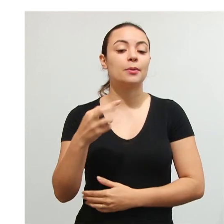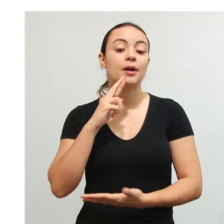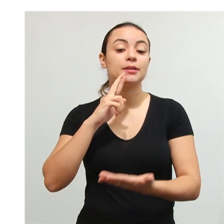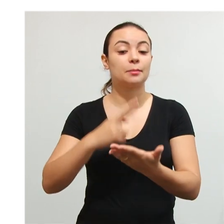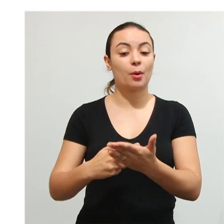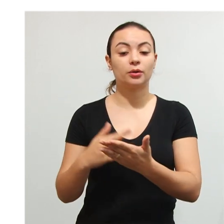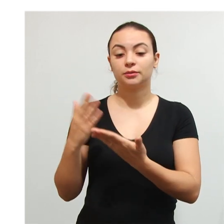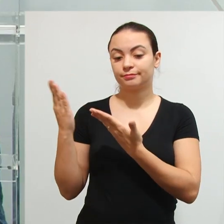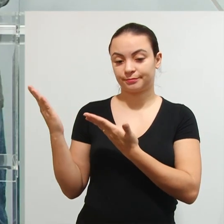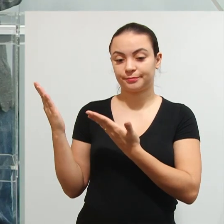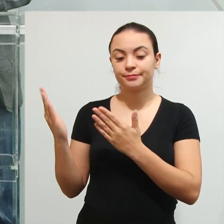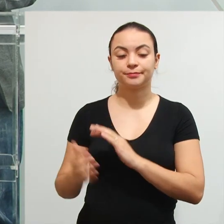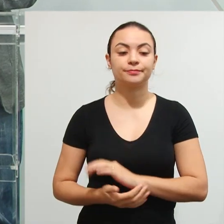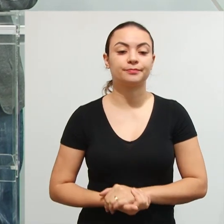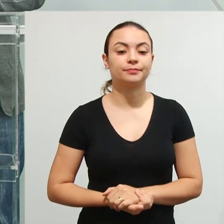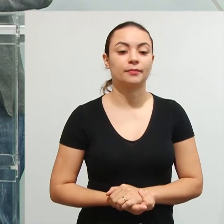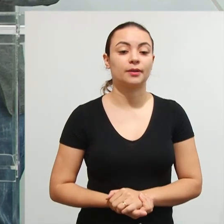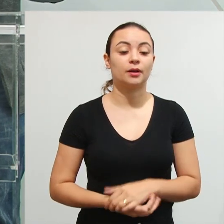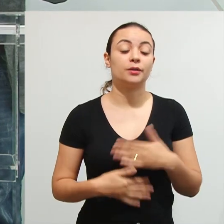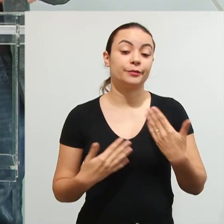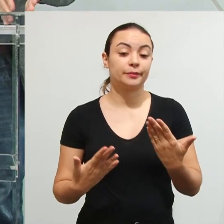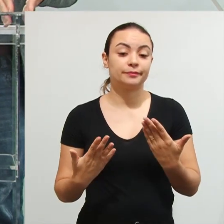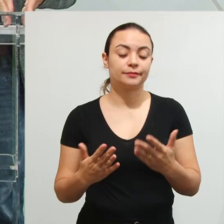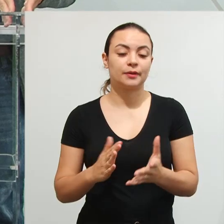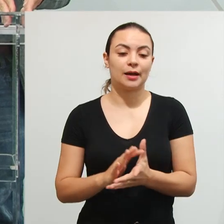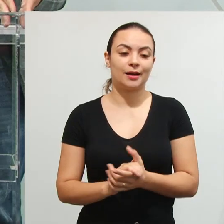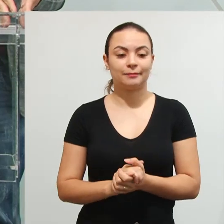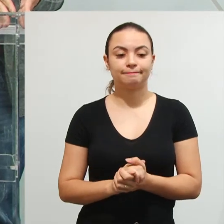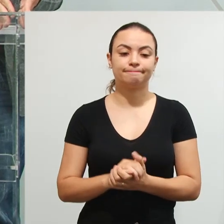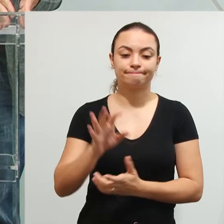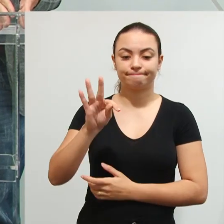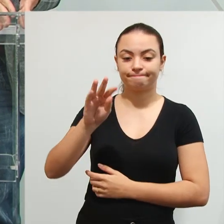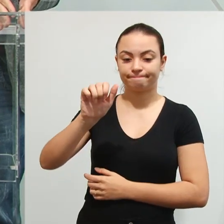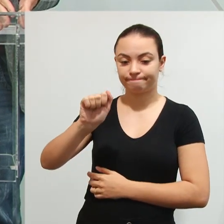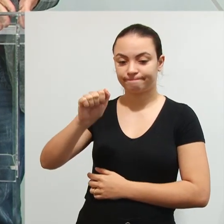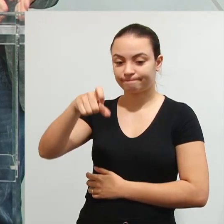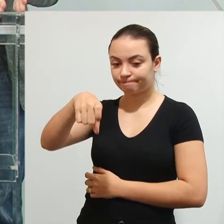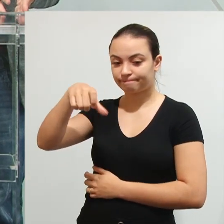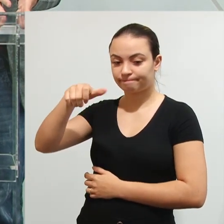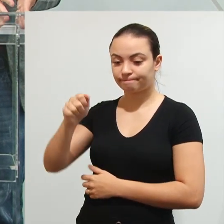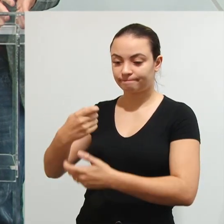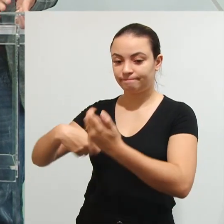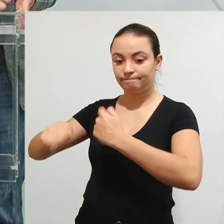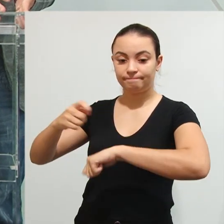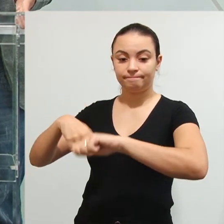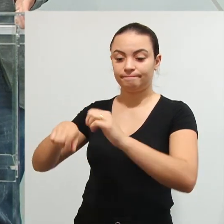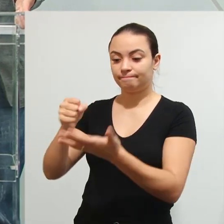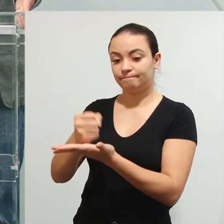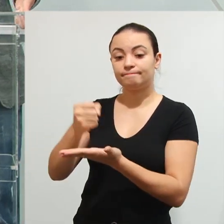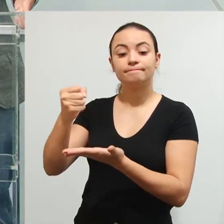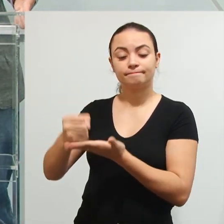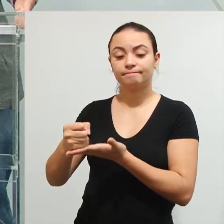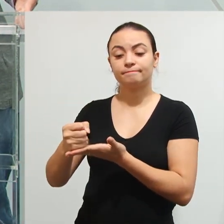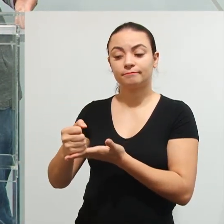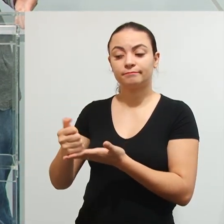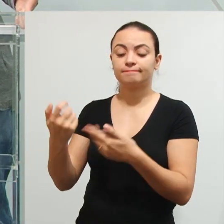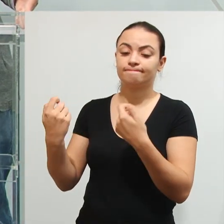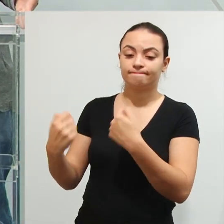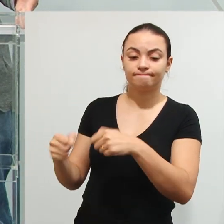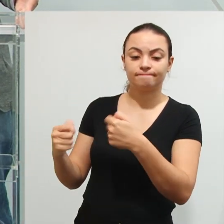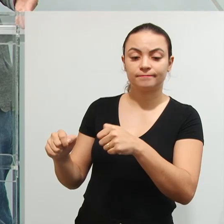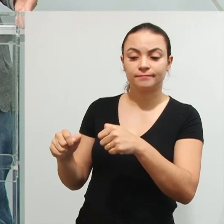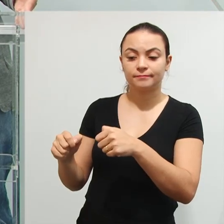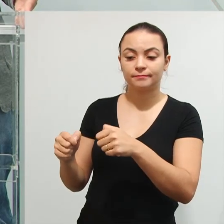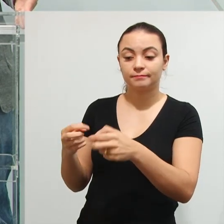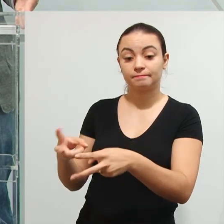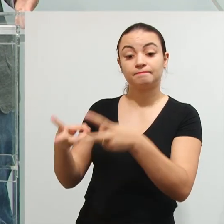ignorar aquela taxa administrativa o valor contratual foi de 2% ao mês a taxa mas você está pagando